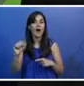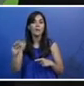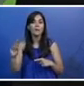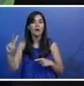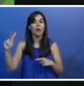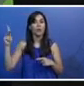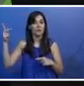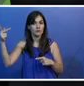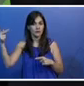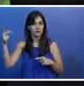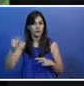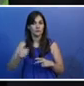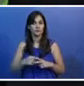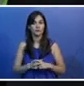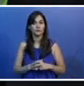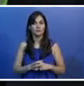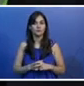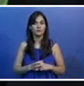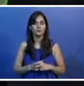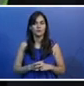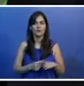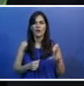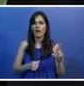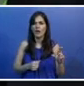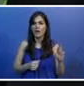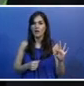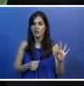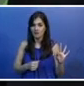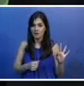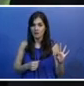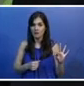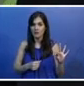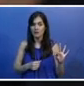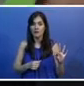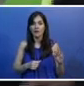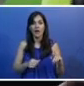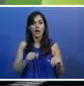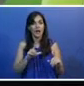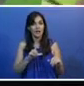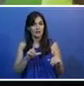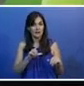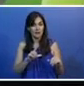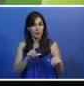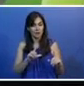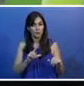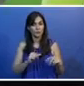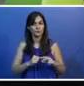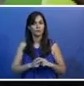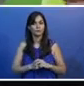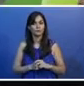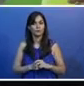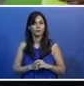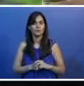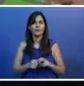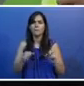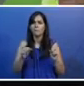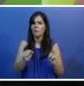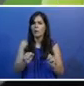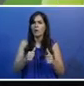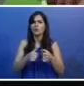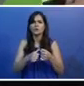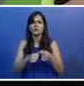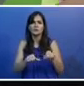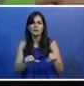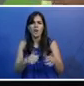RT2, parte literal RT, coeficiente 2. Podem estar